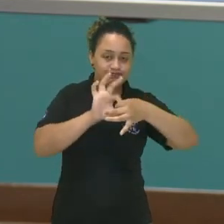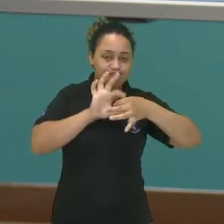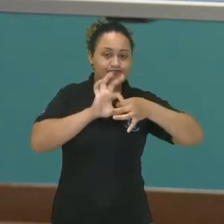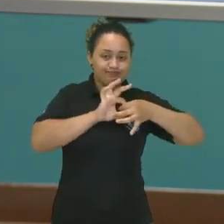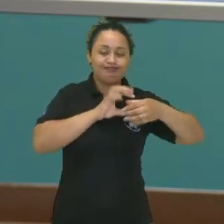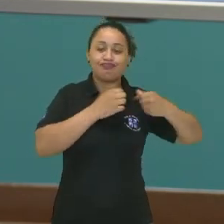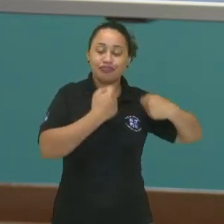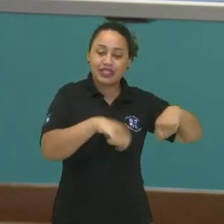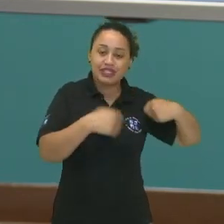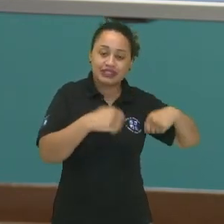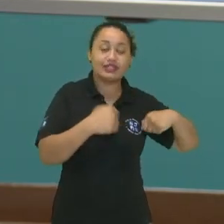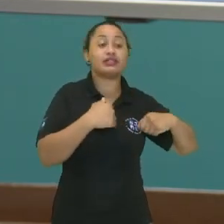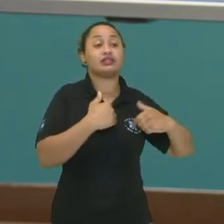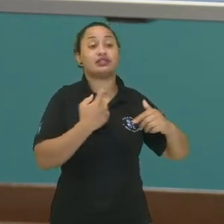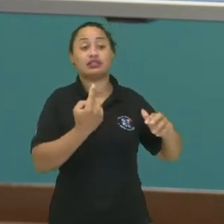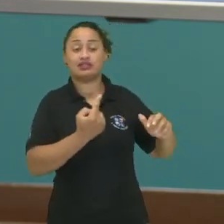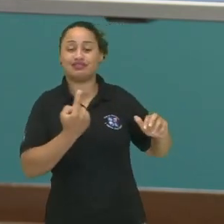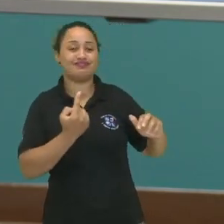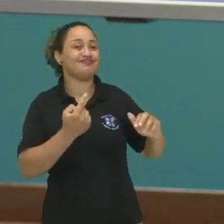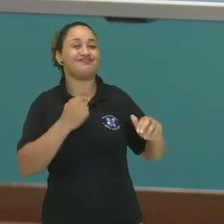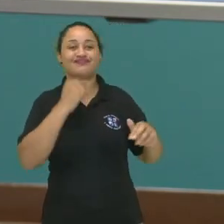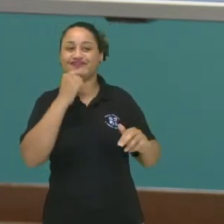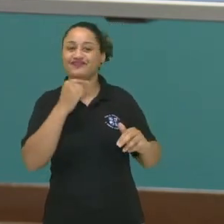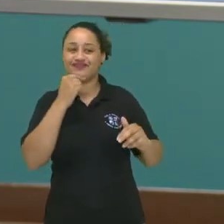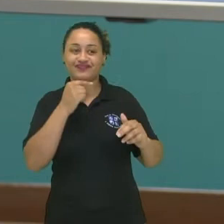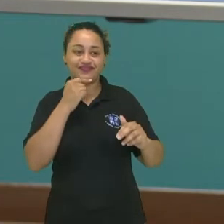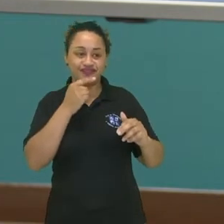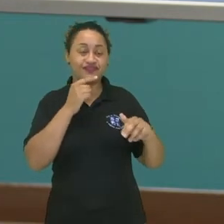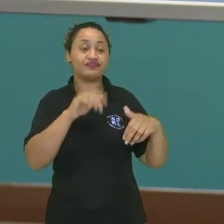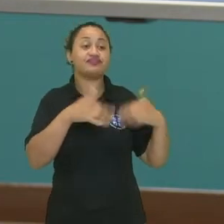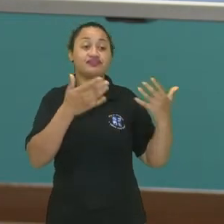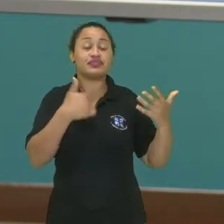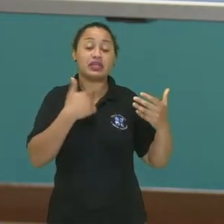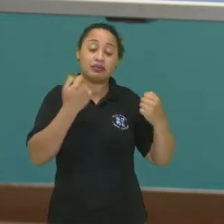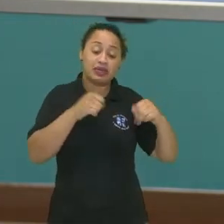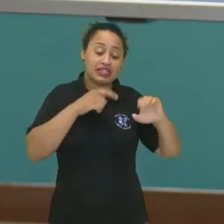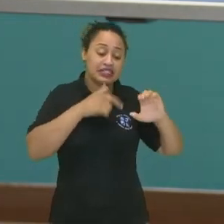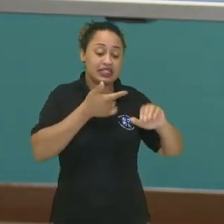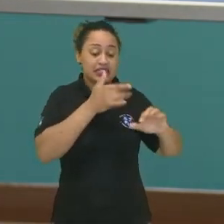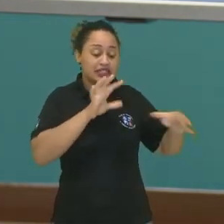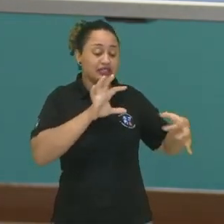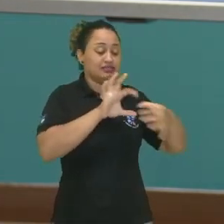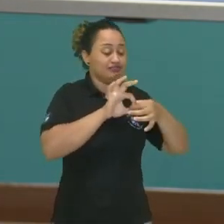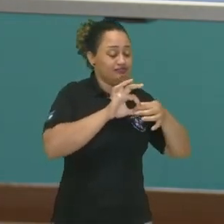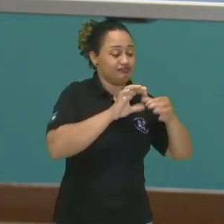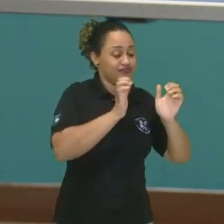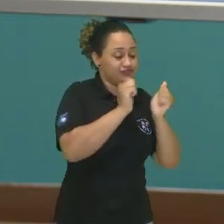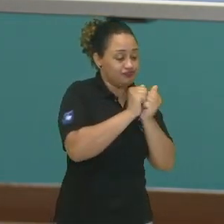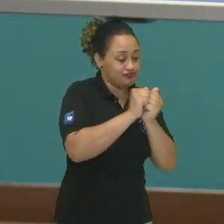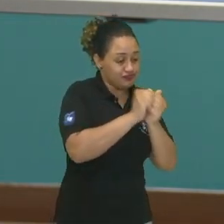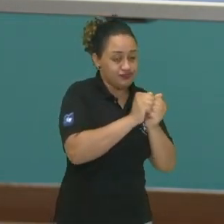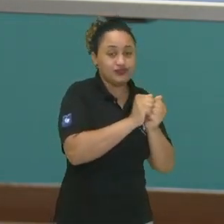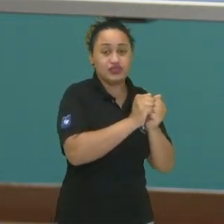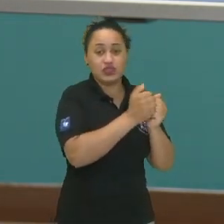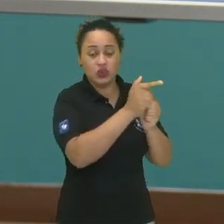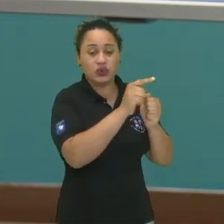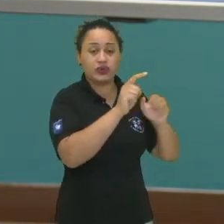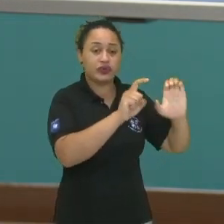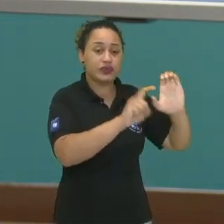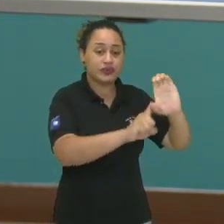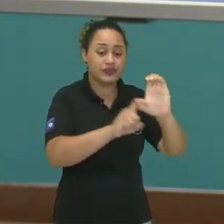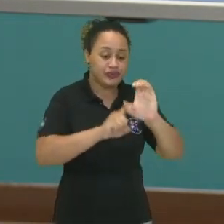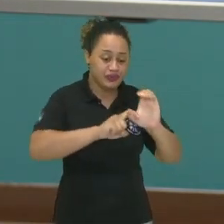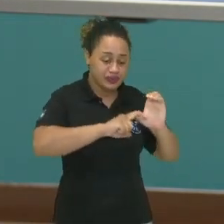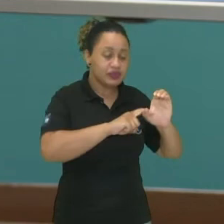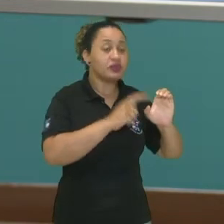eles. Isoladamente, eles não conseguem, tá? Eles dependem dessa ligação física um do outro para